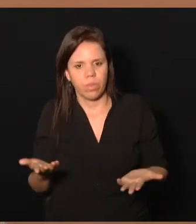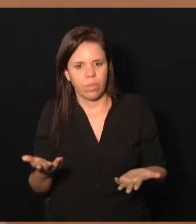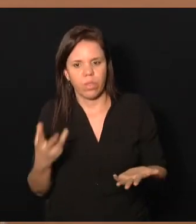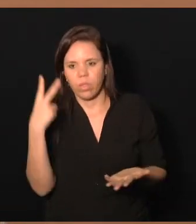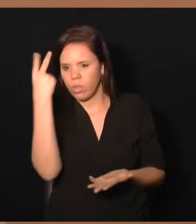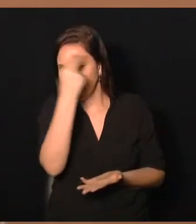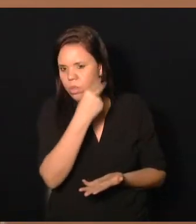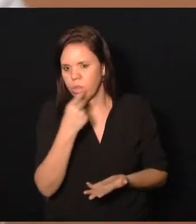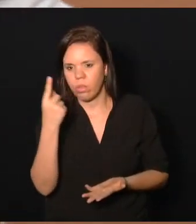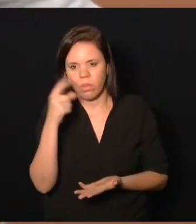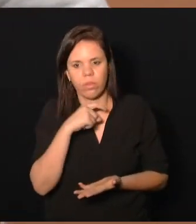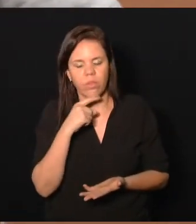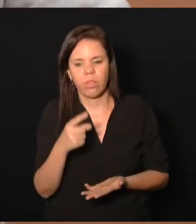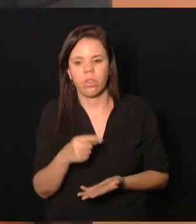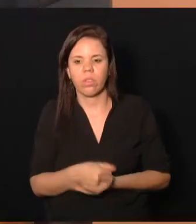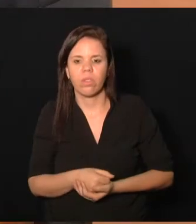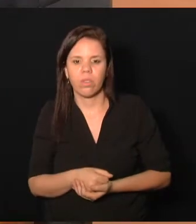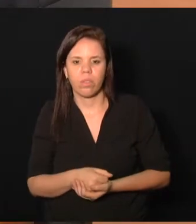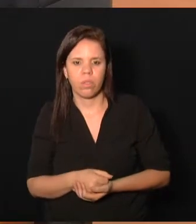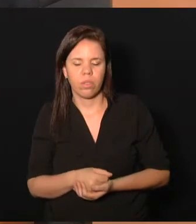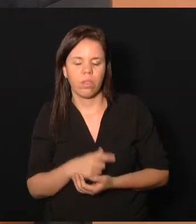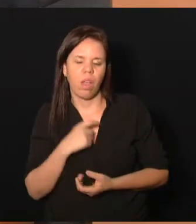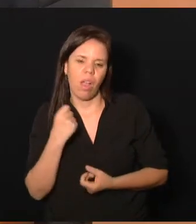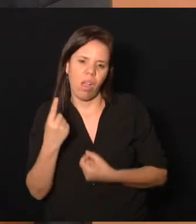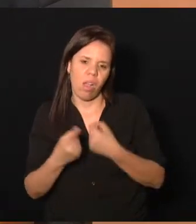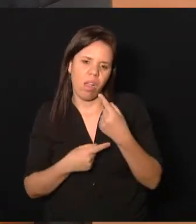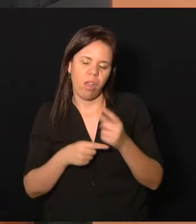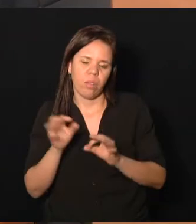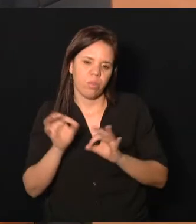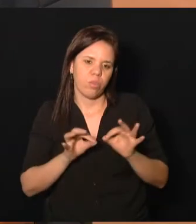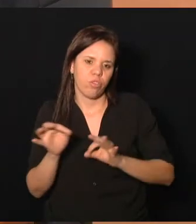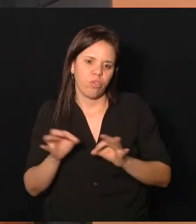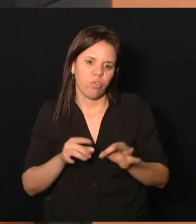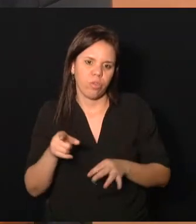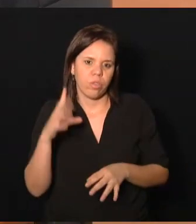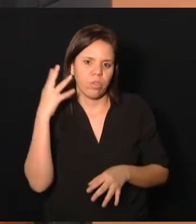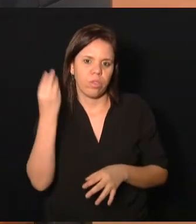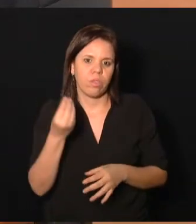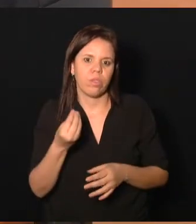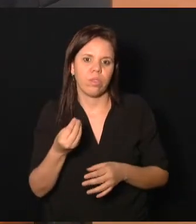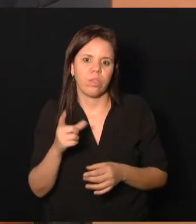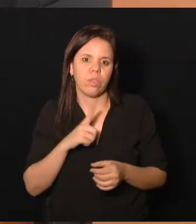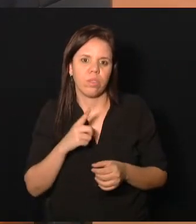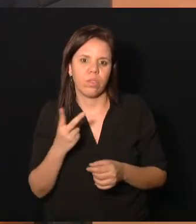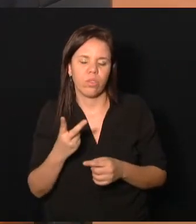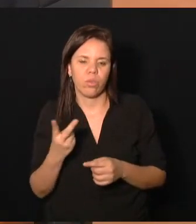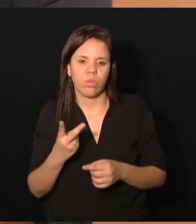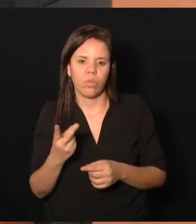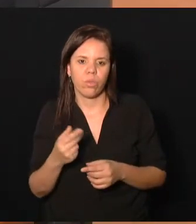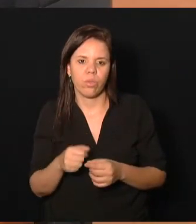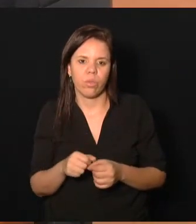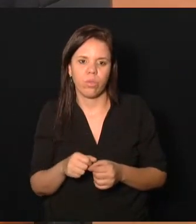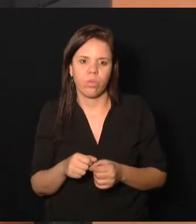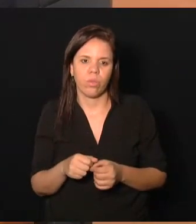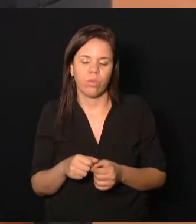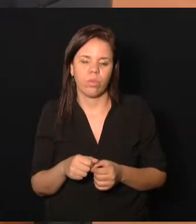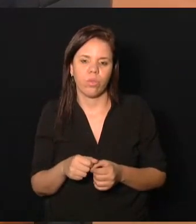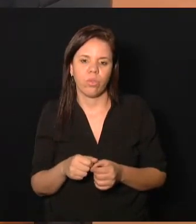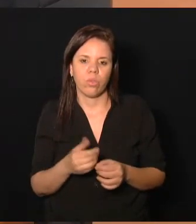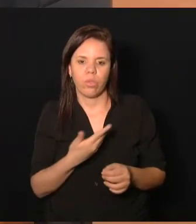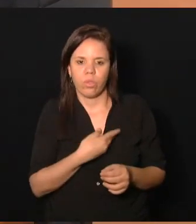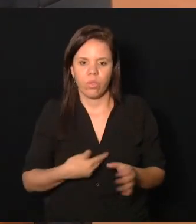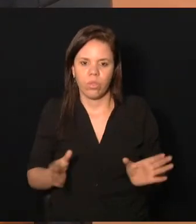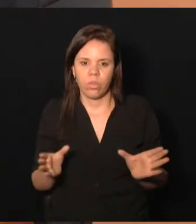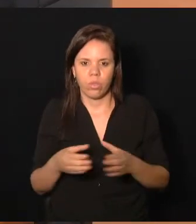iludir ninguém. É que tem alguns projetos, só para vocês entenderem, que tem que partir do Executivo. Eu fiz a lei